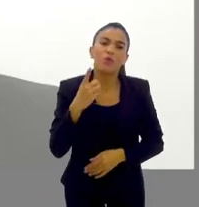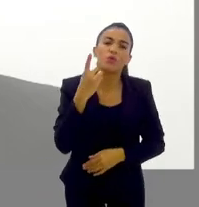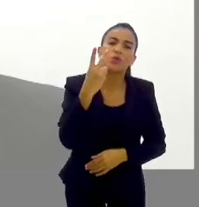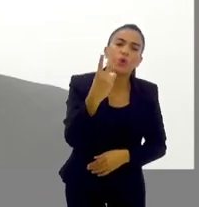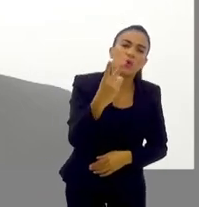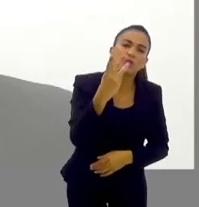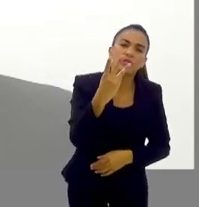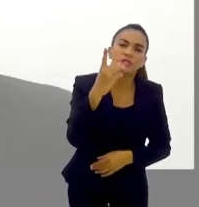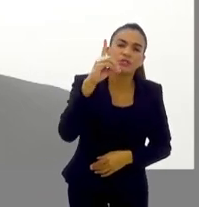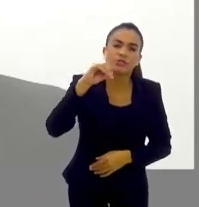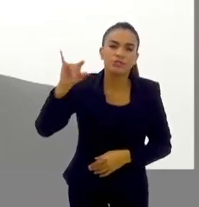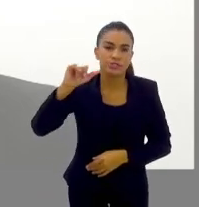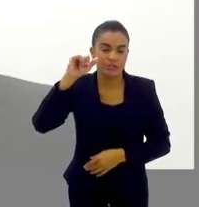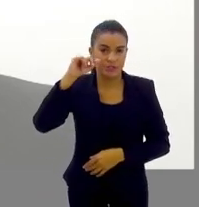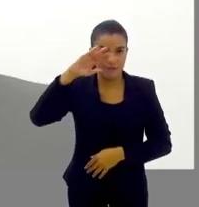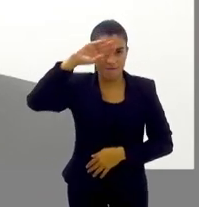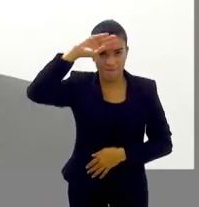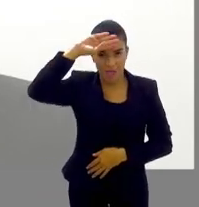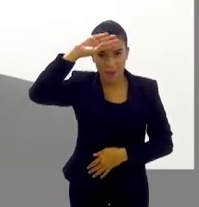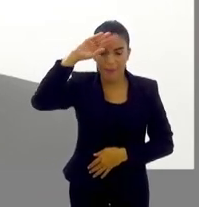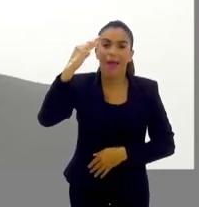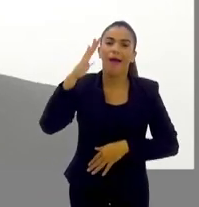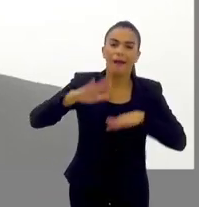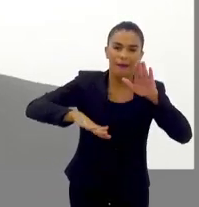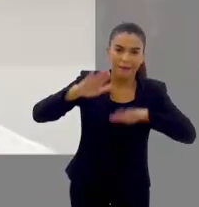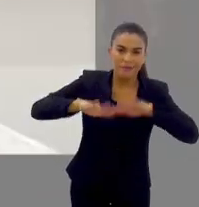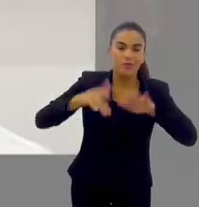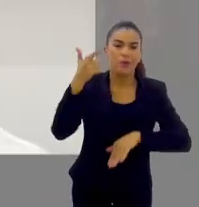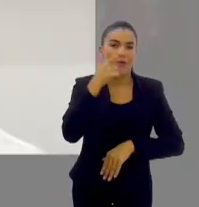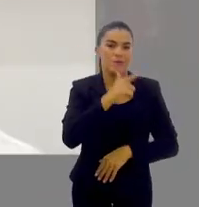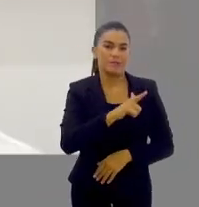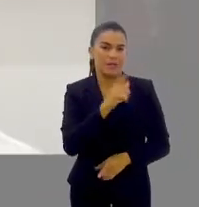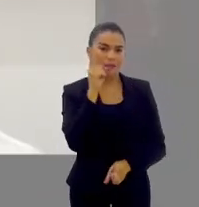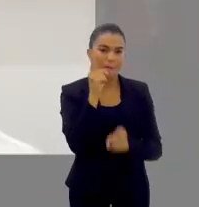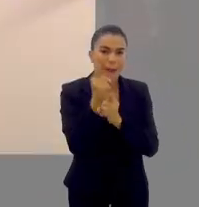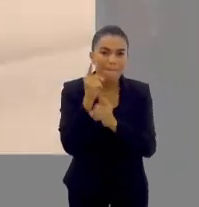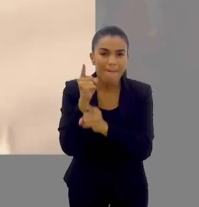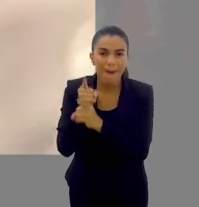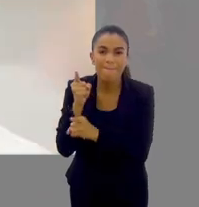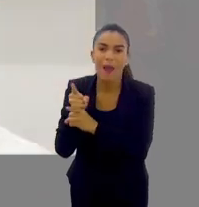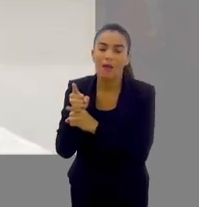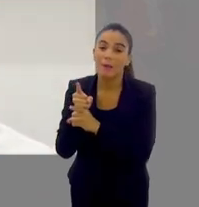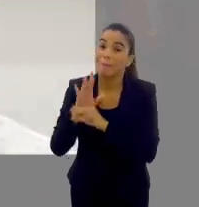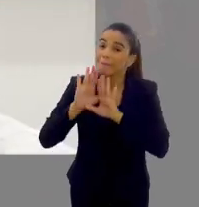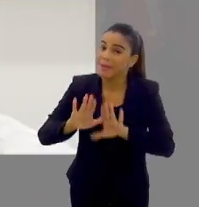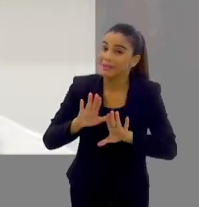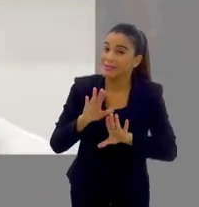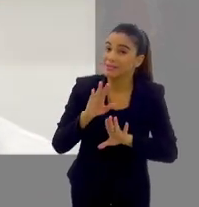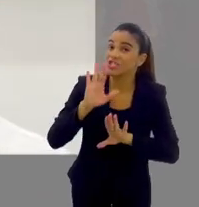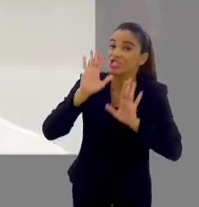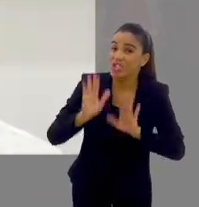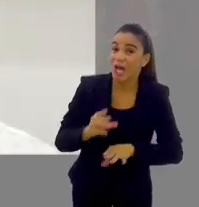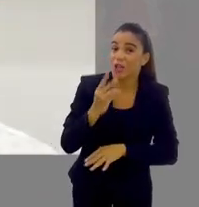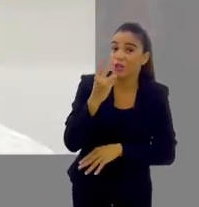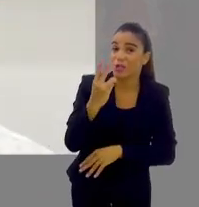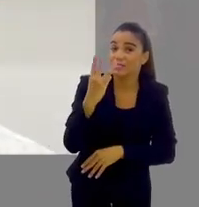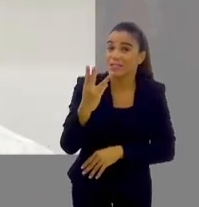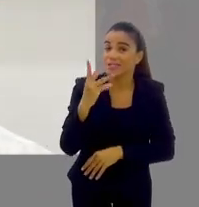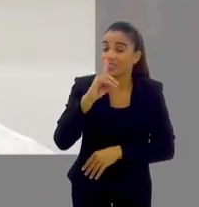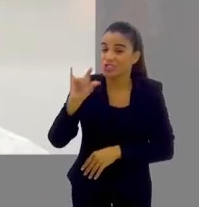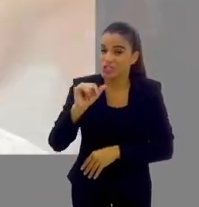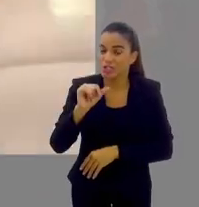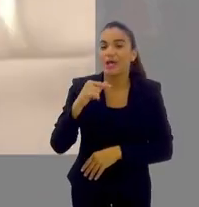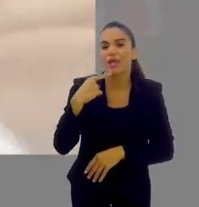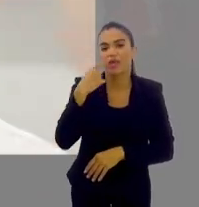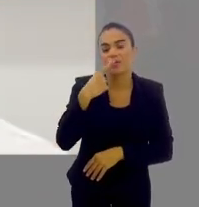os 2, 3 dias de febre, muitas vezes a gente consegue fazer um diagnóstico ali, mas é depois de 2, 3 dias que o hematócrito